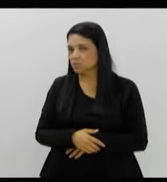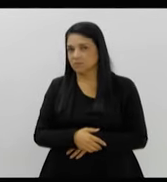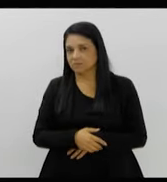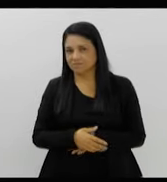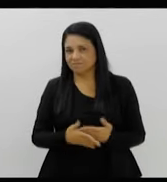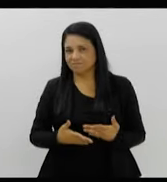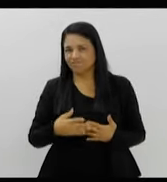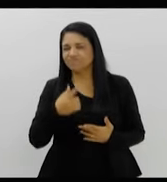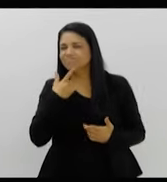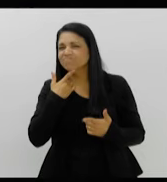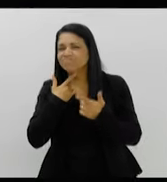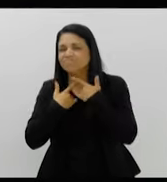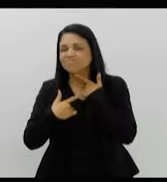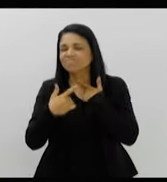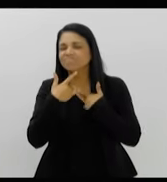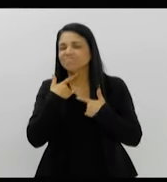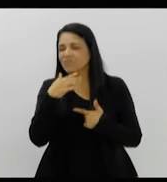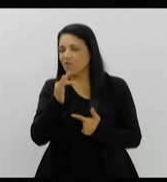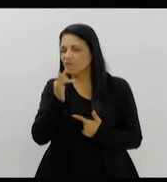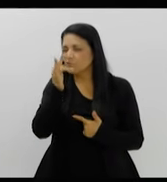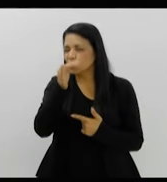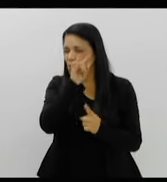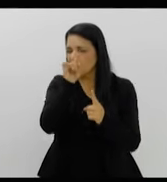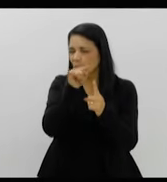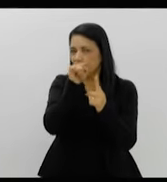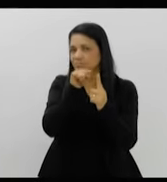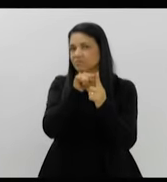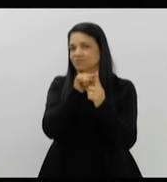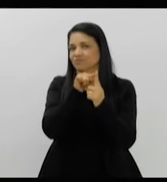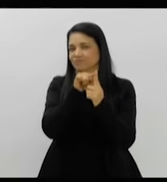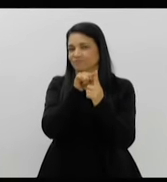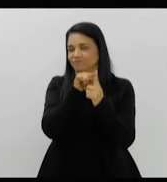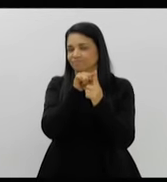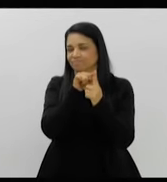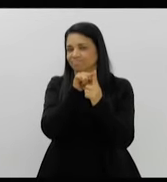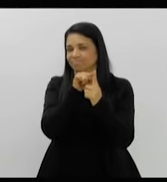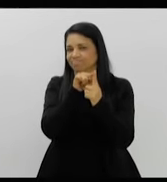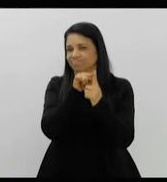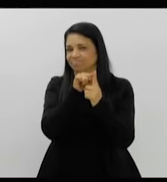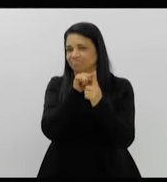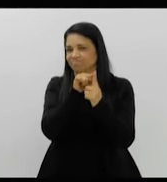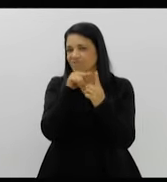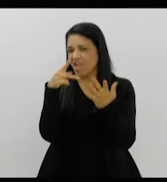porque deseja alcançar seus objetivos desonestos